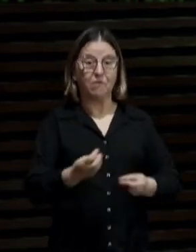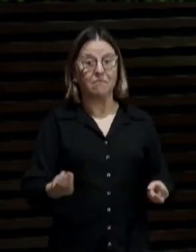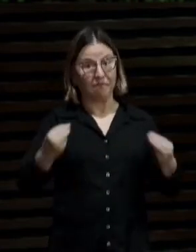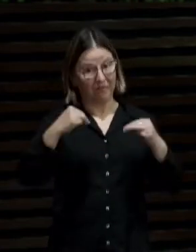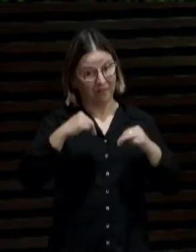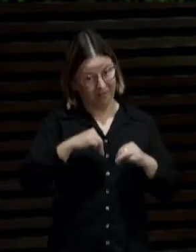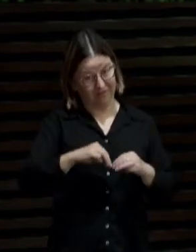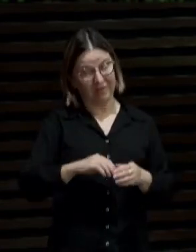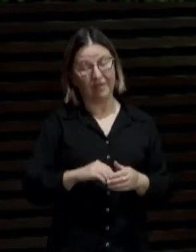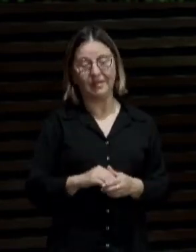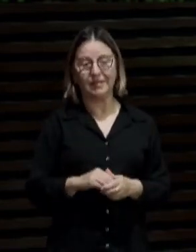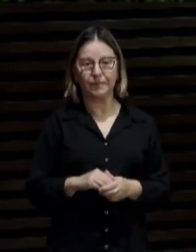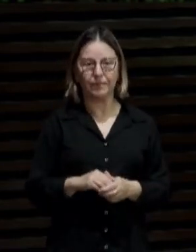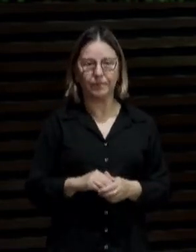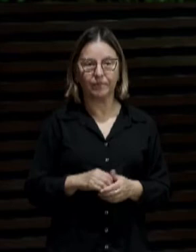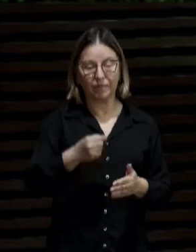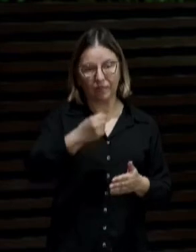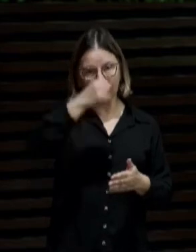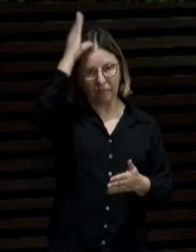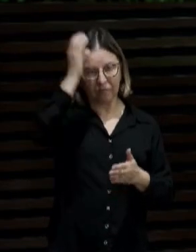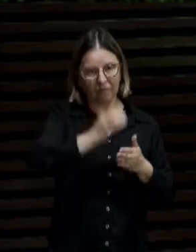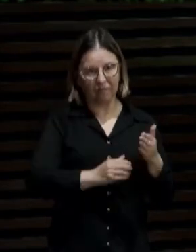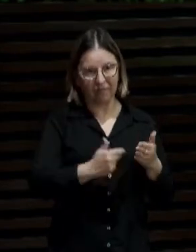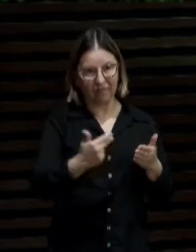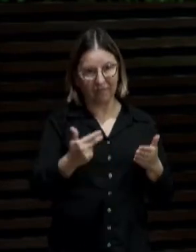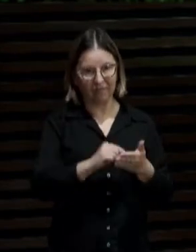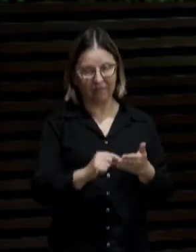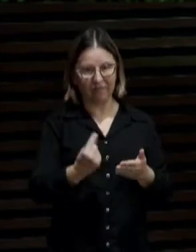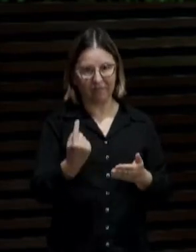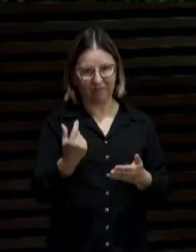O que Romanos 3,10 diz?